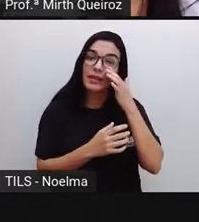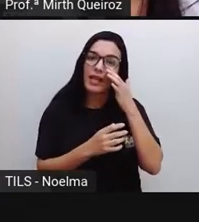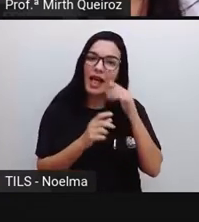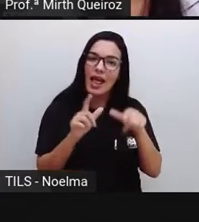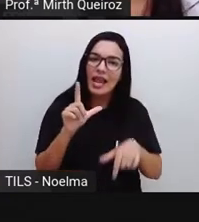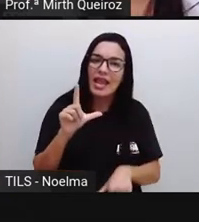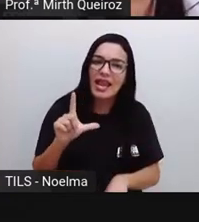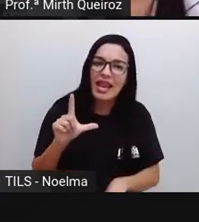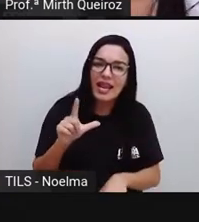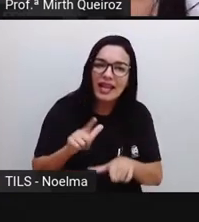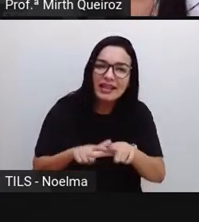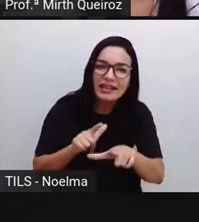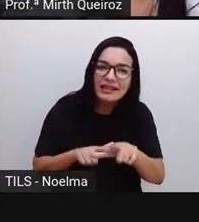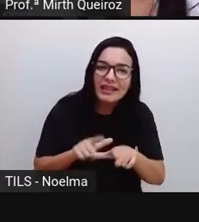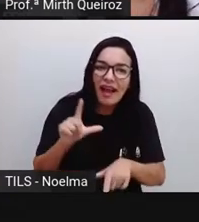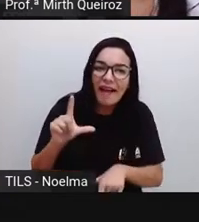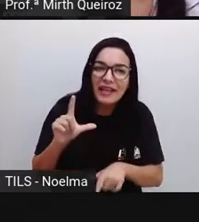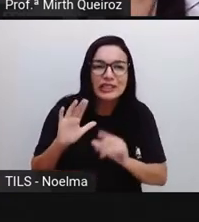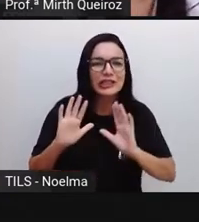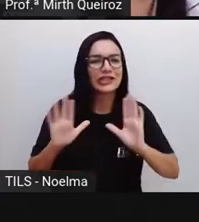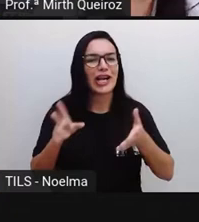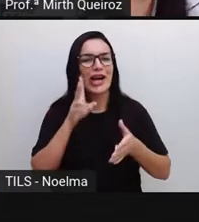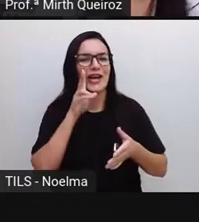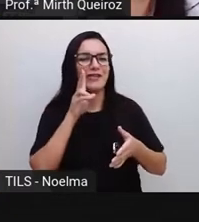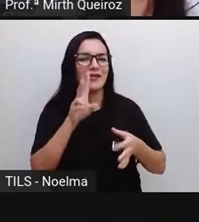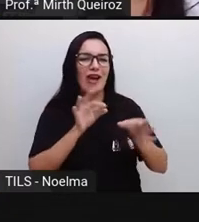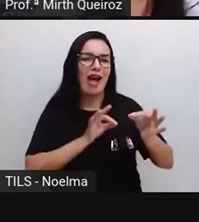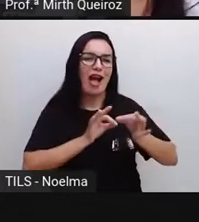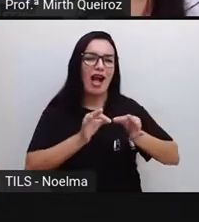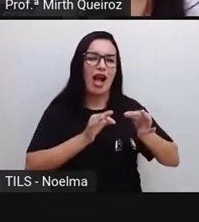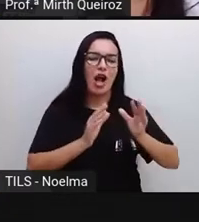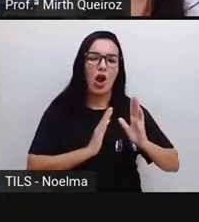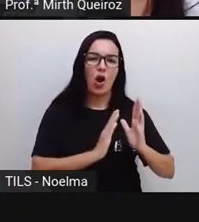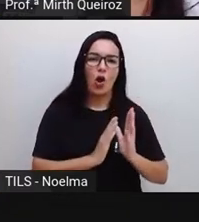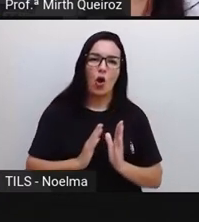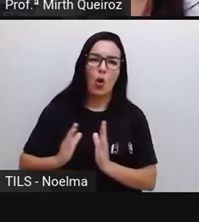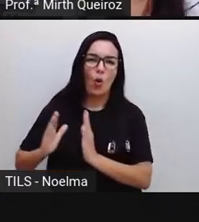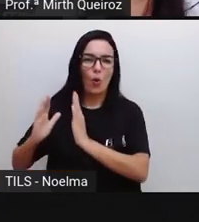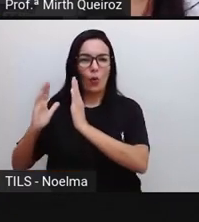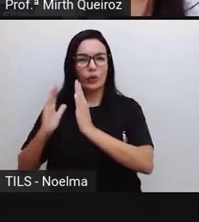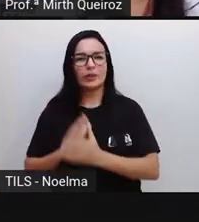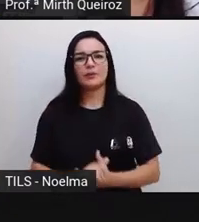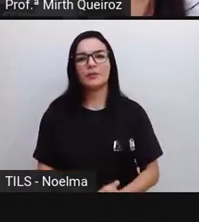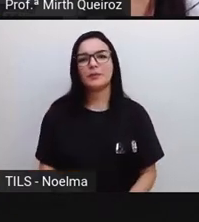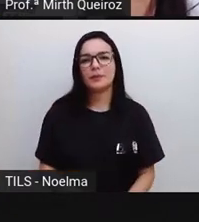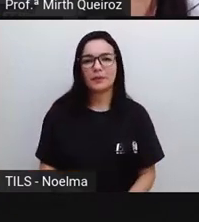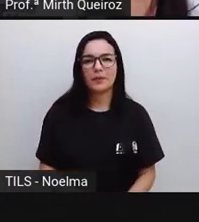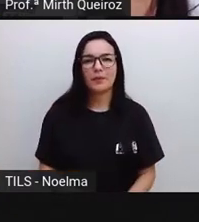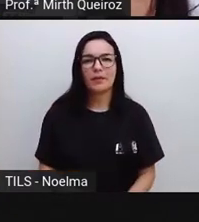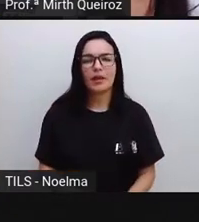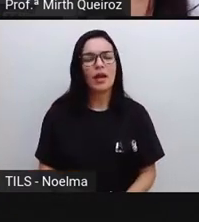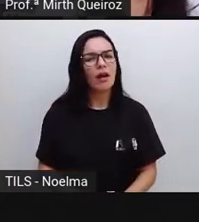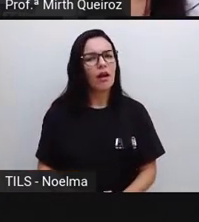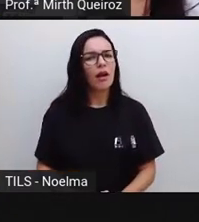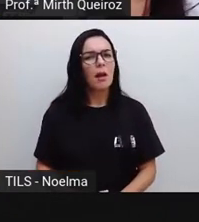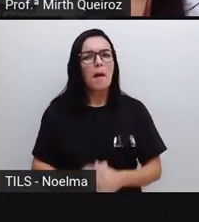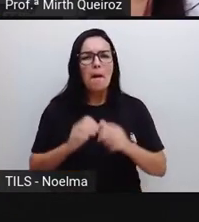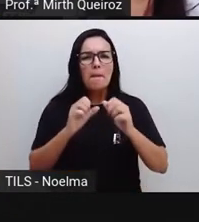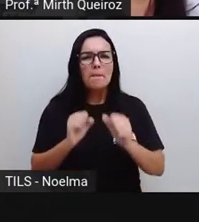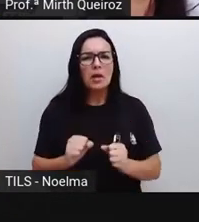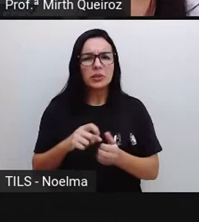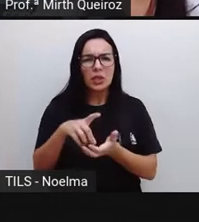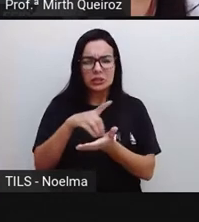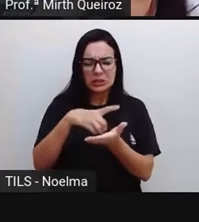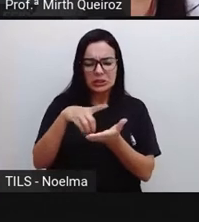conseguiu identificar qual é a ordem, neste caso, dessas palavras aí, qual deveria ser essa ordem. Posso usar um dicionário